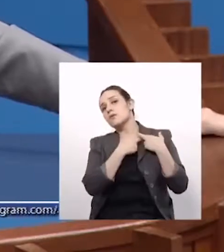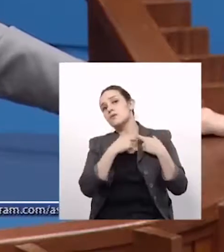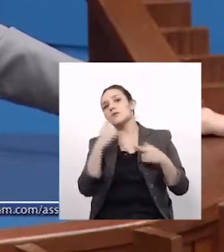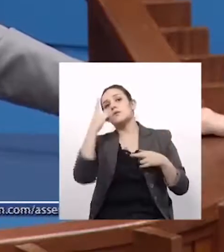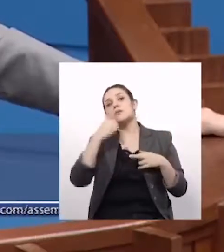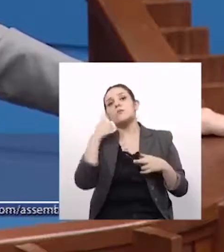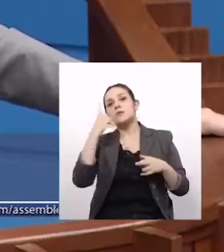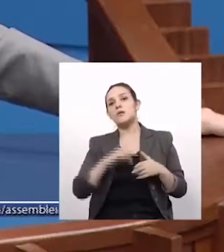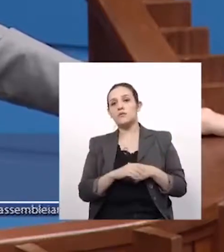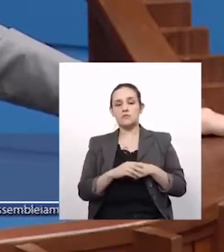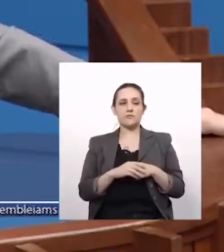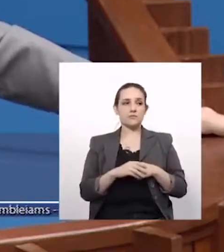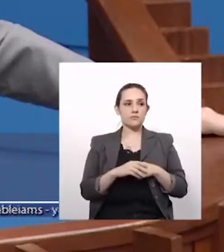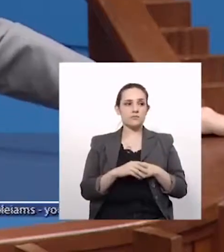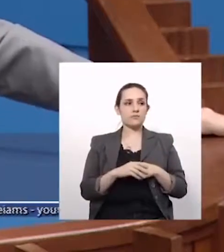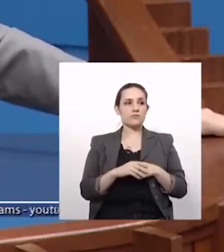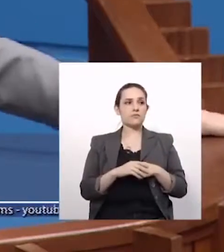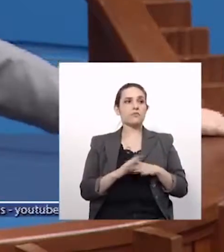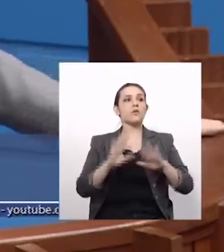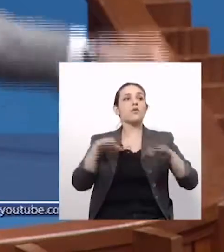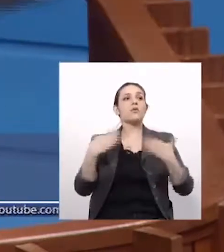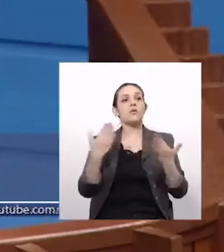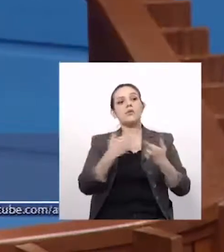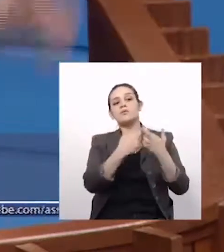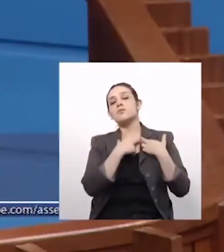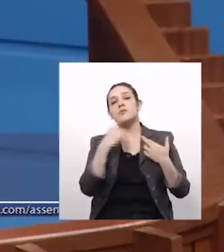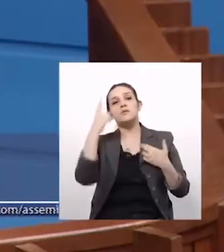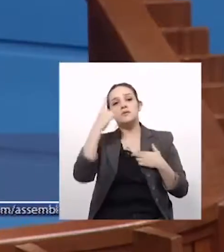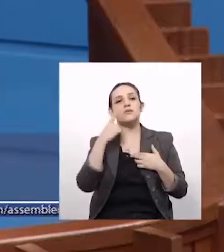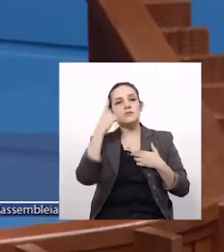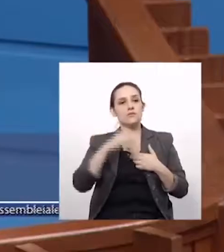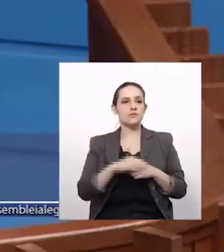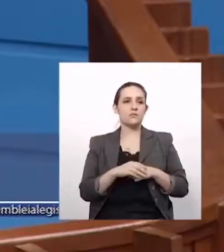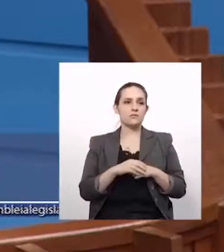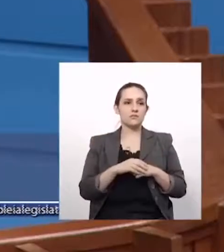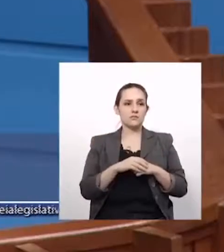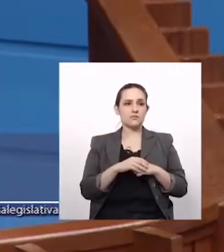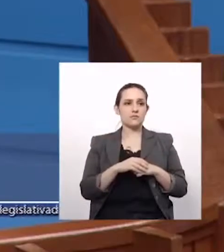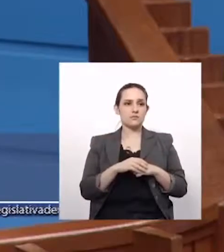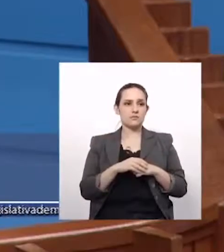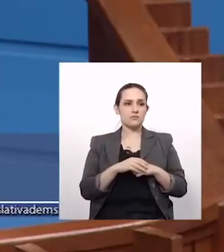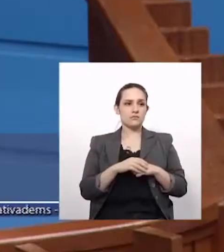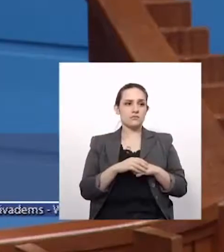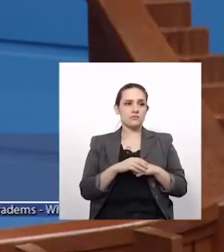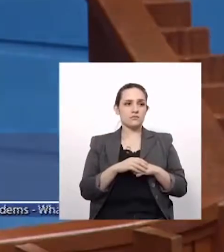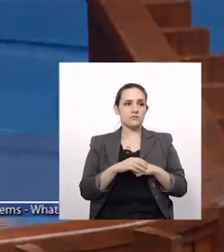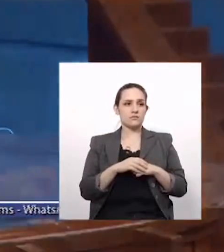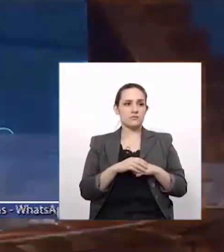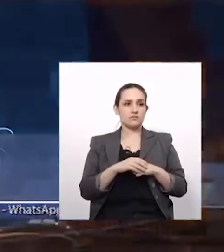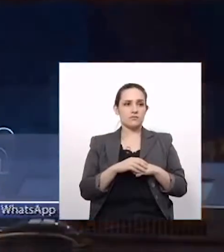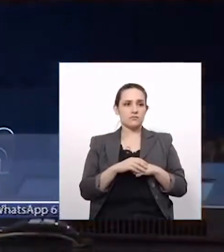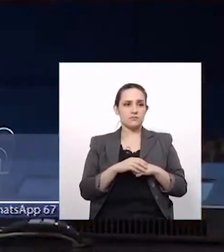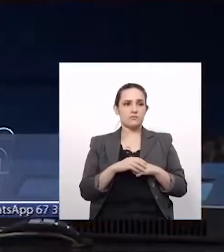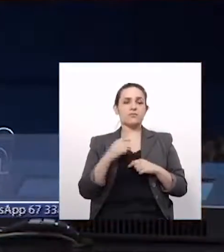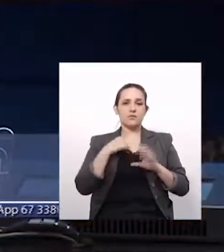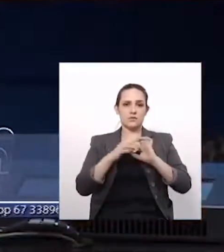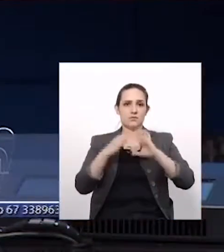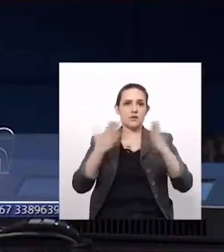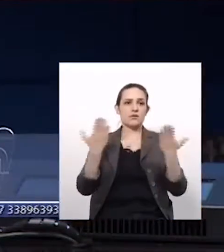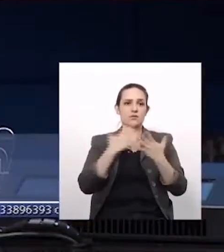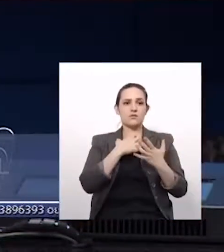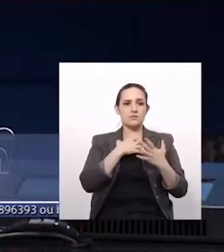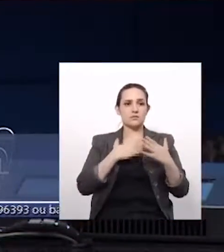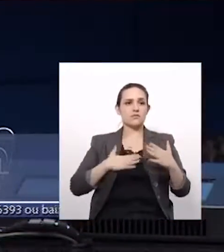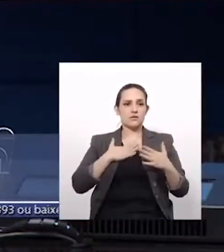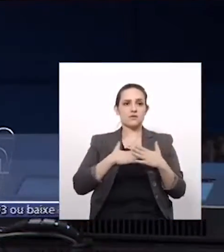do parlamento? Qual é o papel do deputado estadual? Concedo a Vossa Excelência, deputado Zé Teixeira. Uma parte, com a maior alegria.